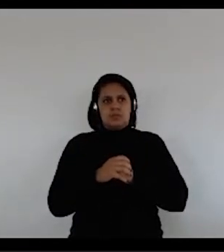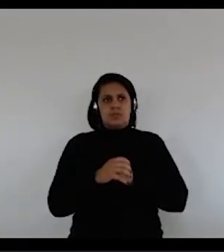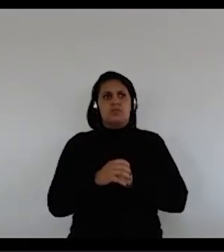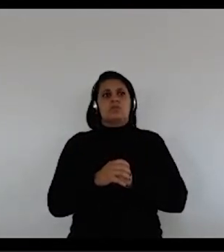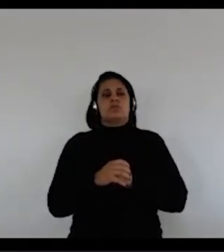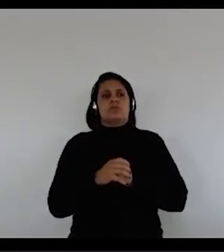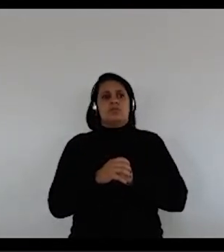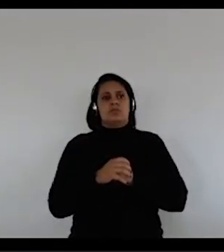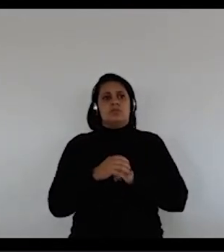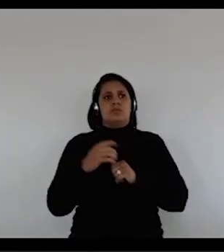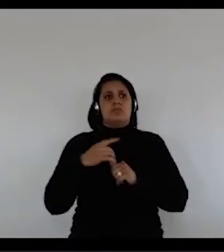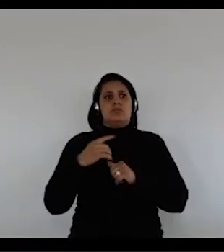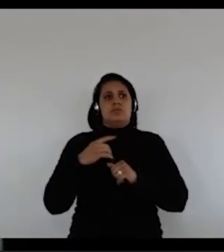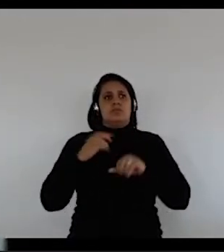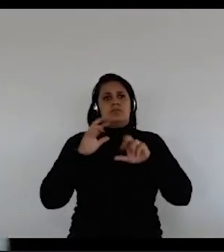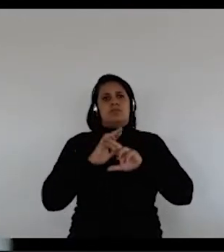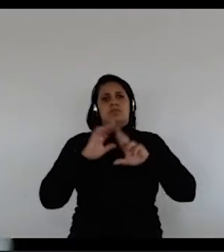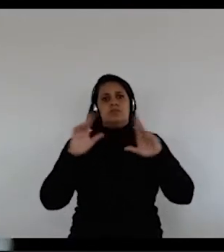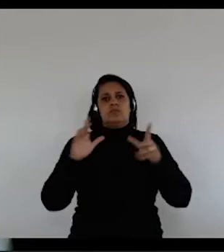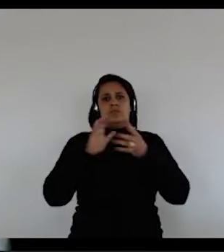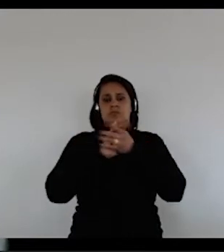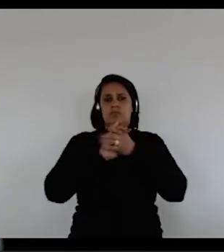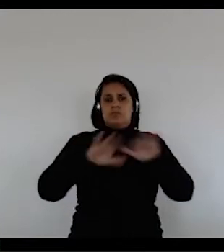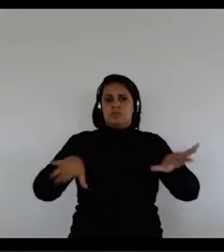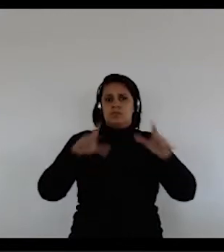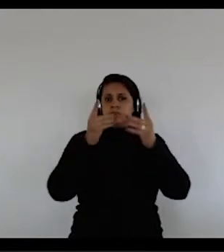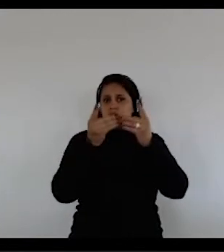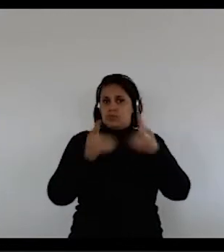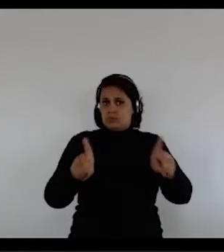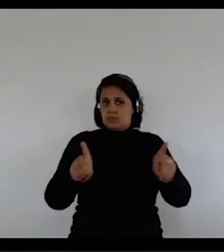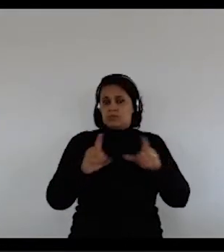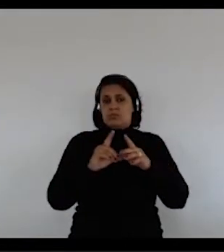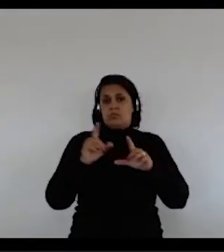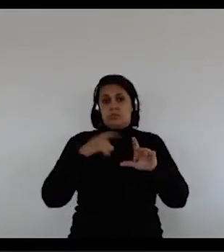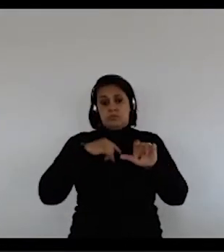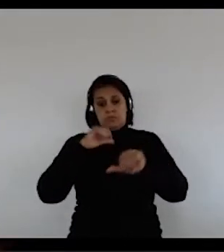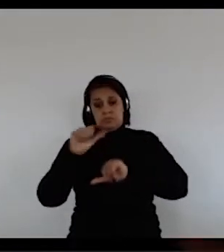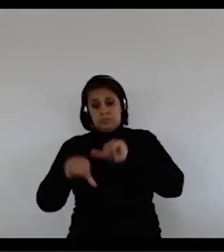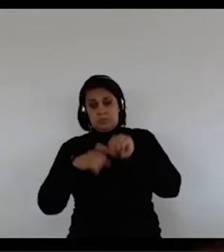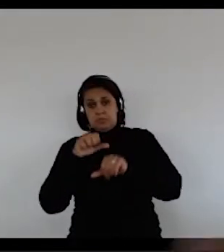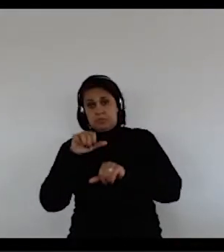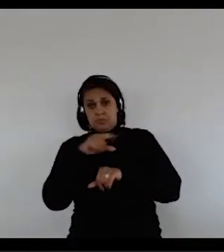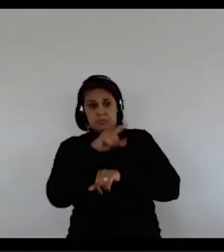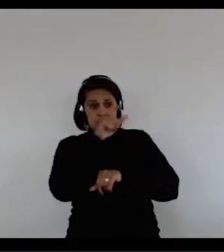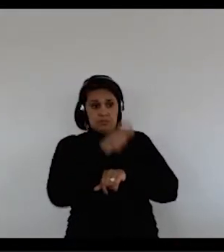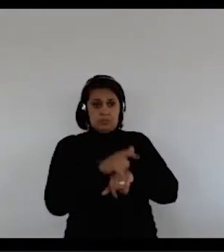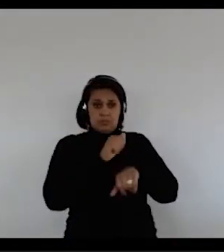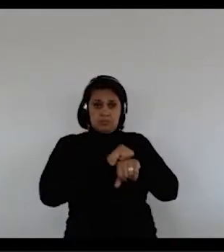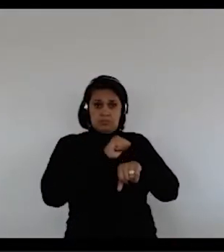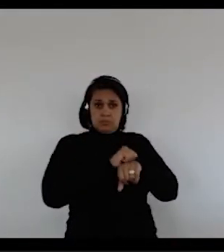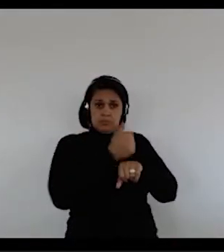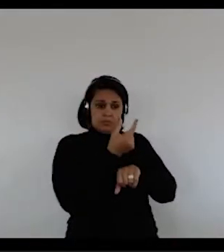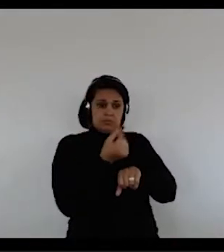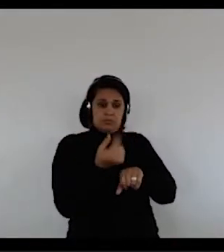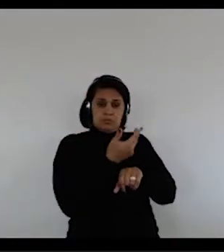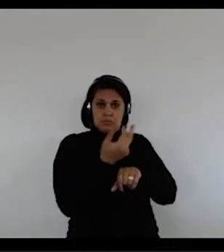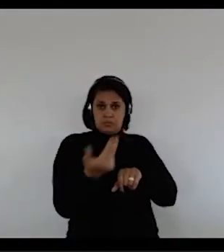divorciado, do separado. Mudança nas situações socioeconômicas que